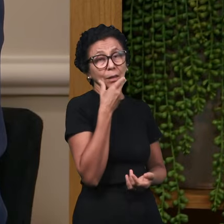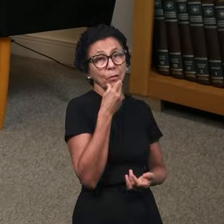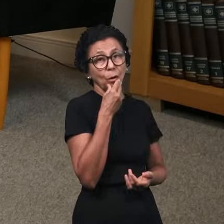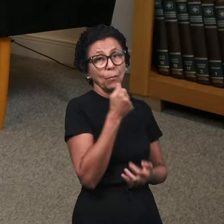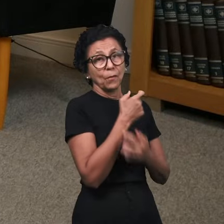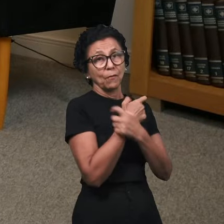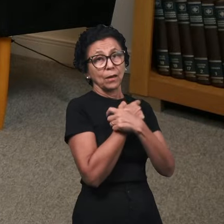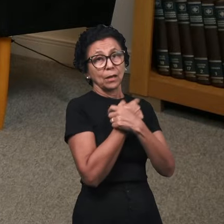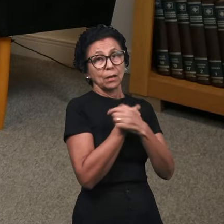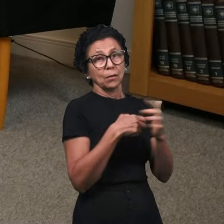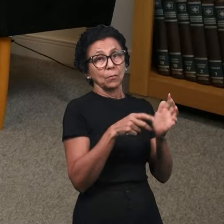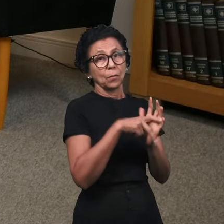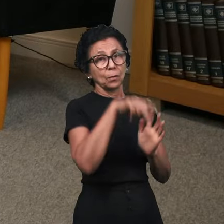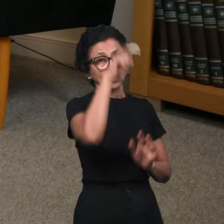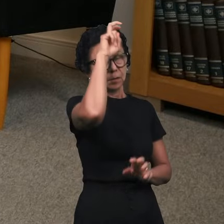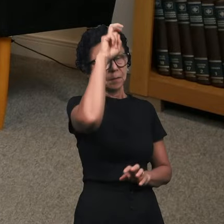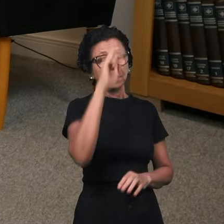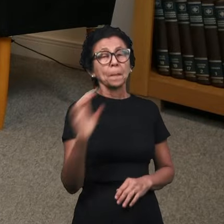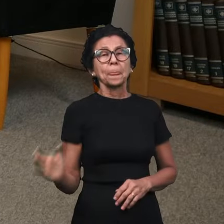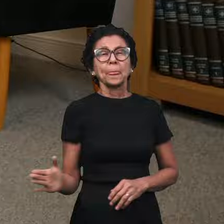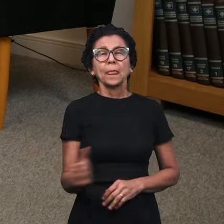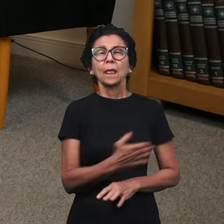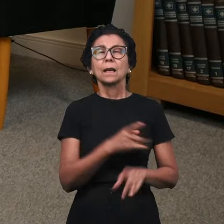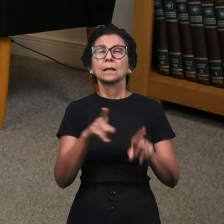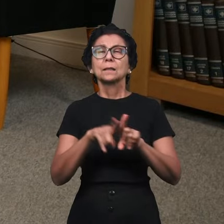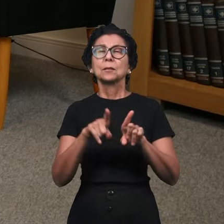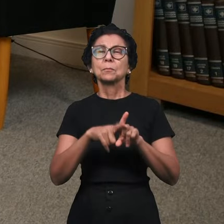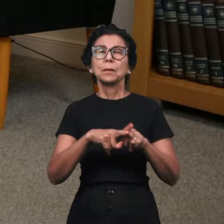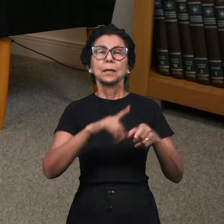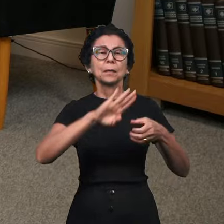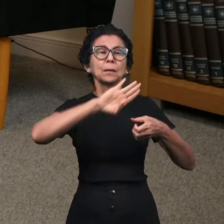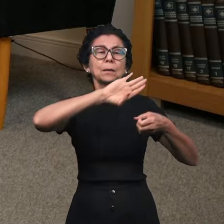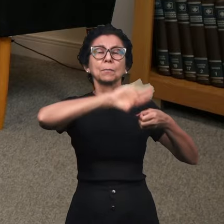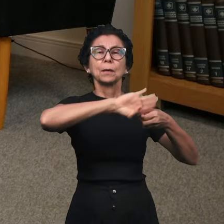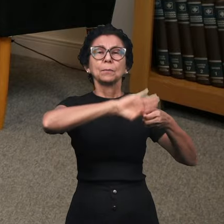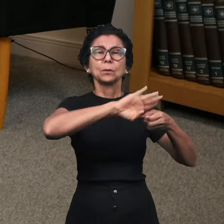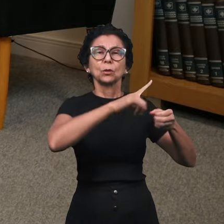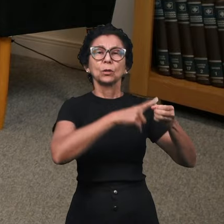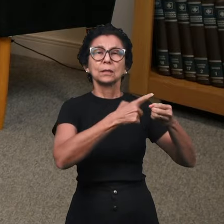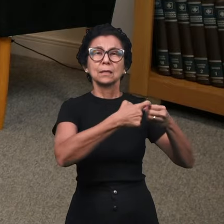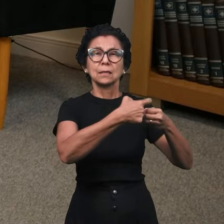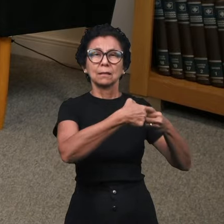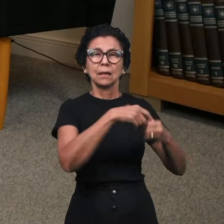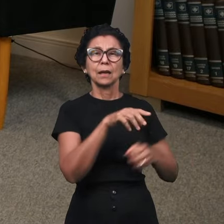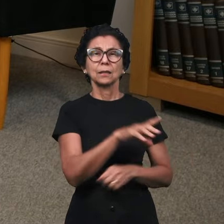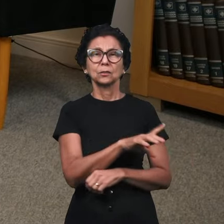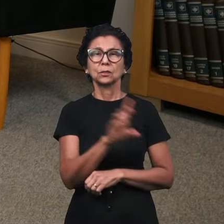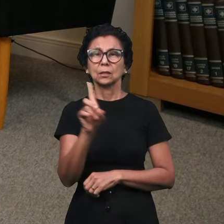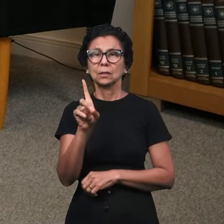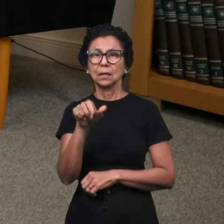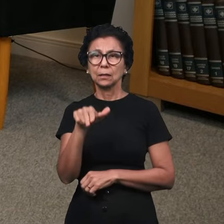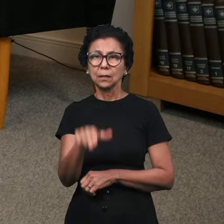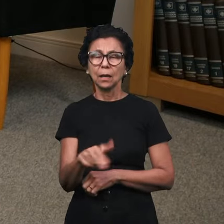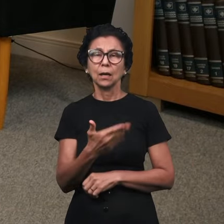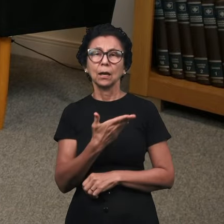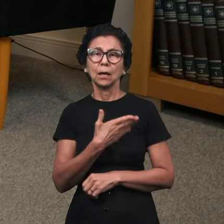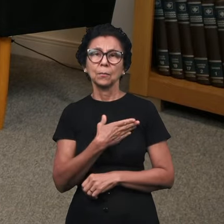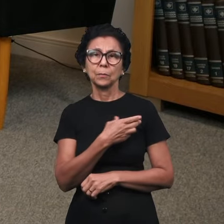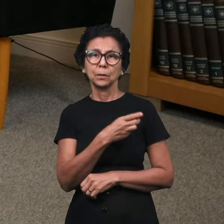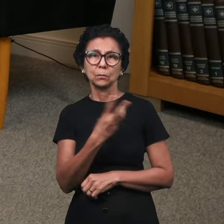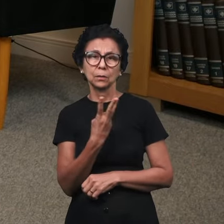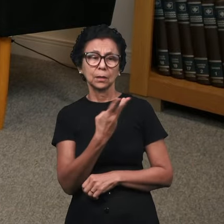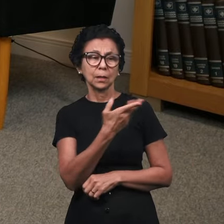pastor Arley, da Babilônia, né? Daniel e seus amigos ali, e a história também é a mesma, né? Assim, como Deus